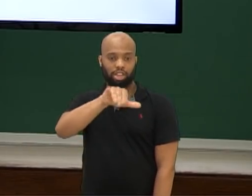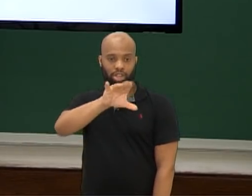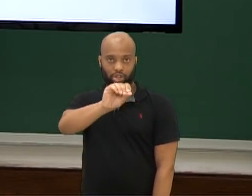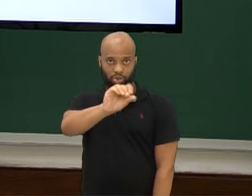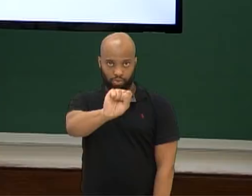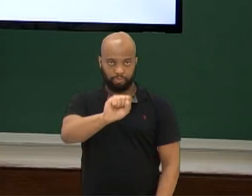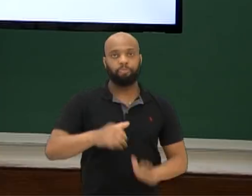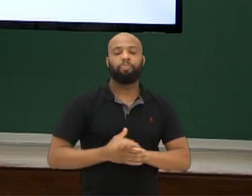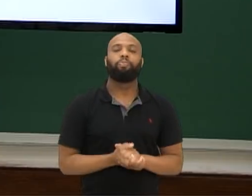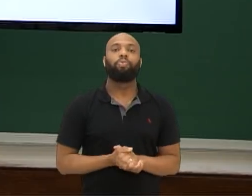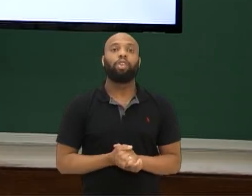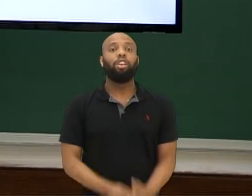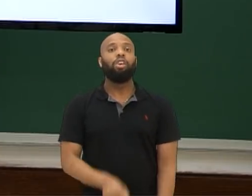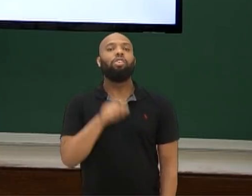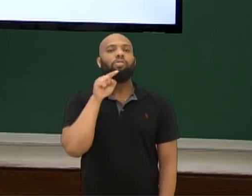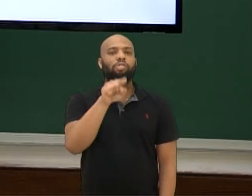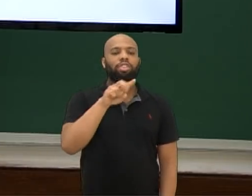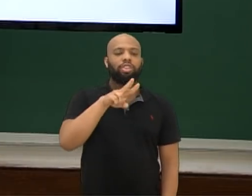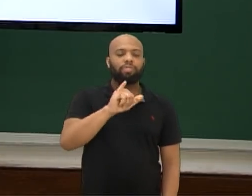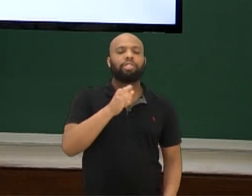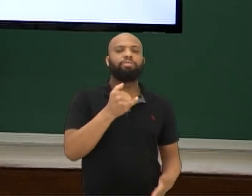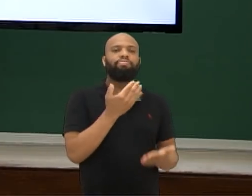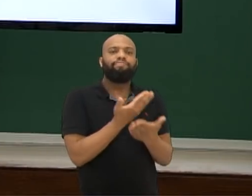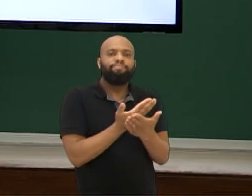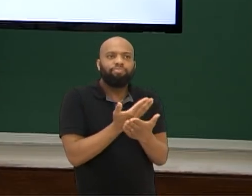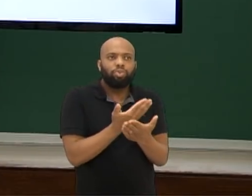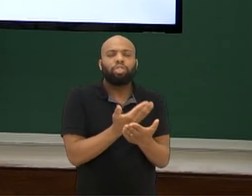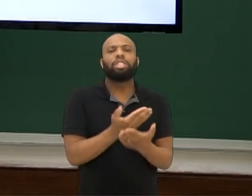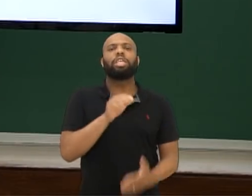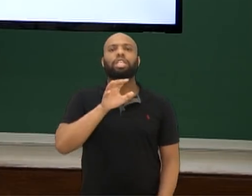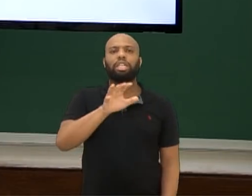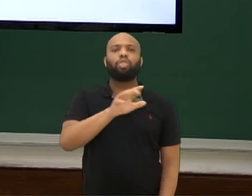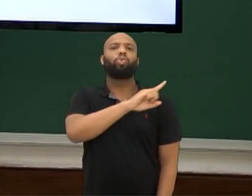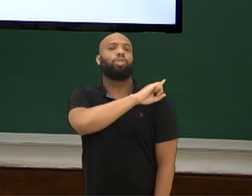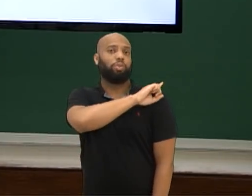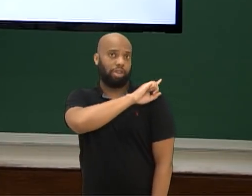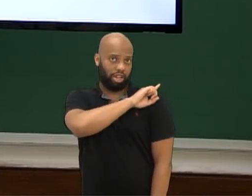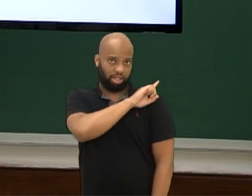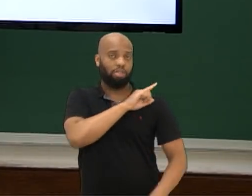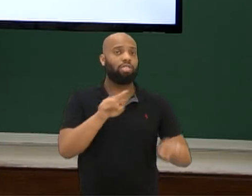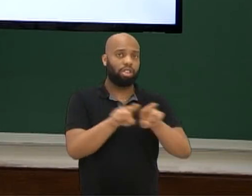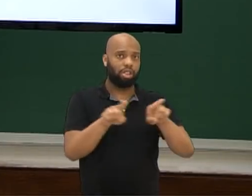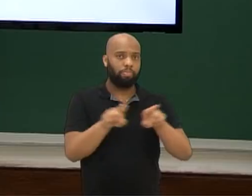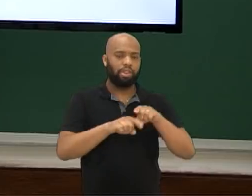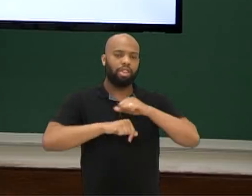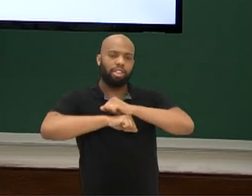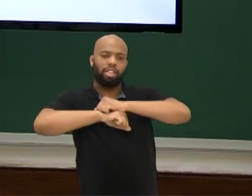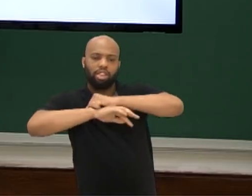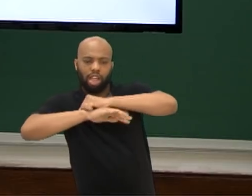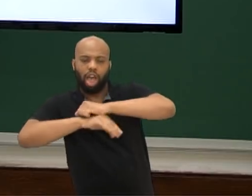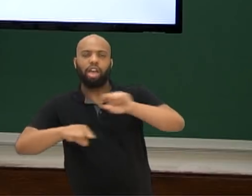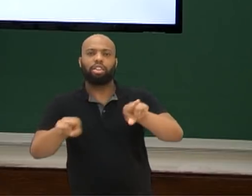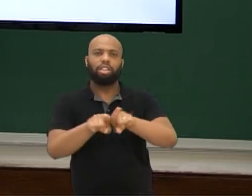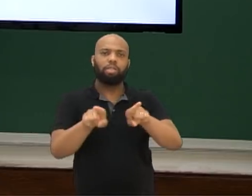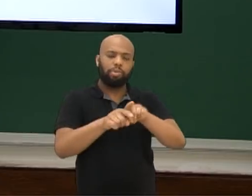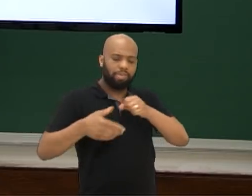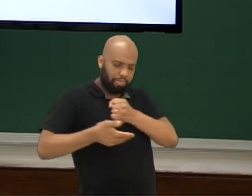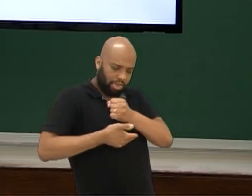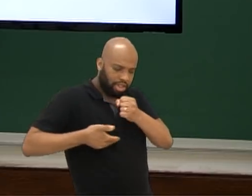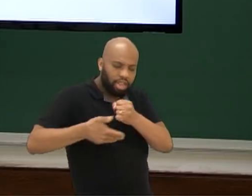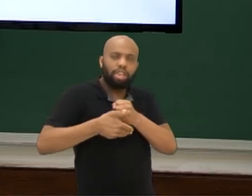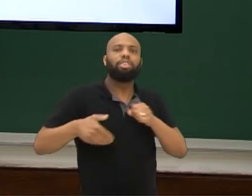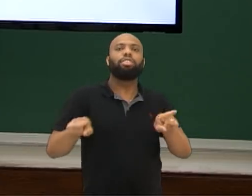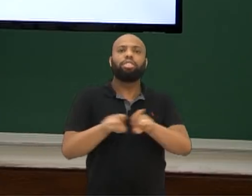orgânicos, tá? Você trabalha lá um pouquinho na primeira série a questão de ácidos, a questão de bases,